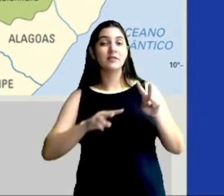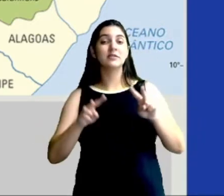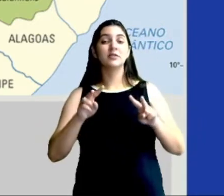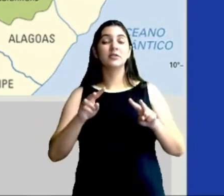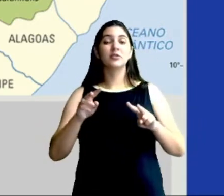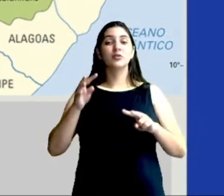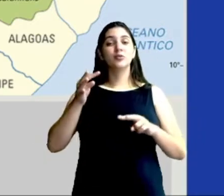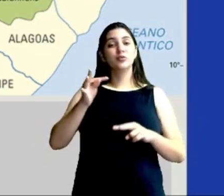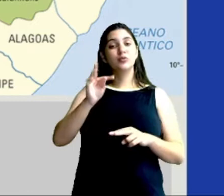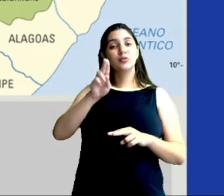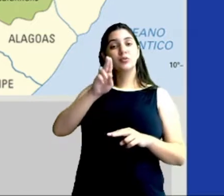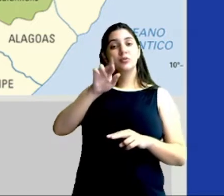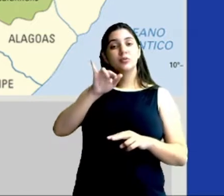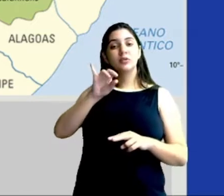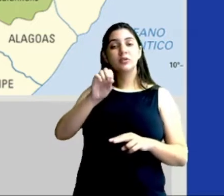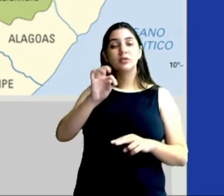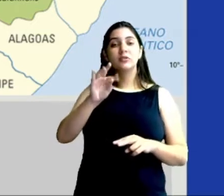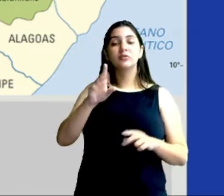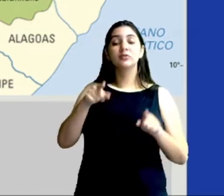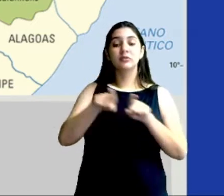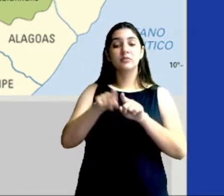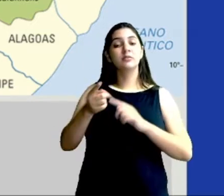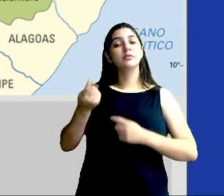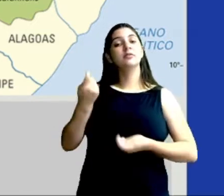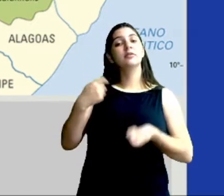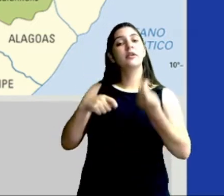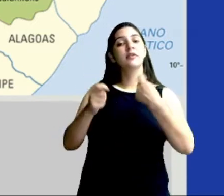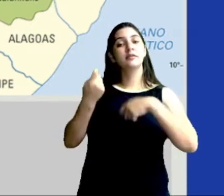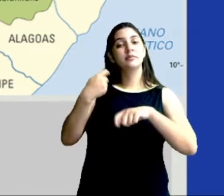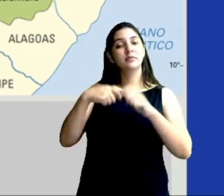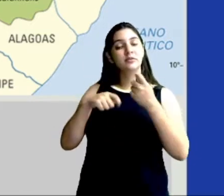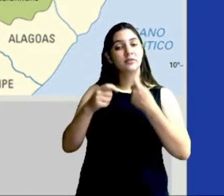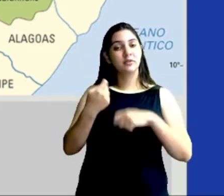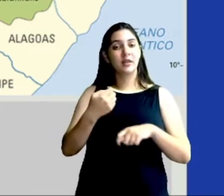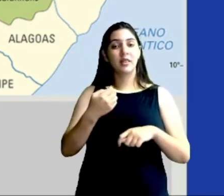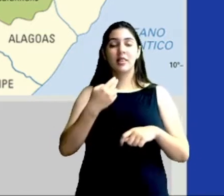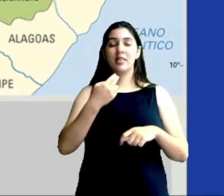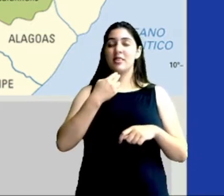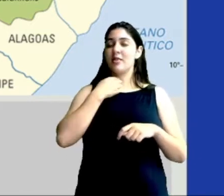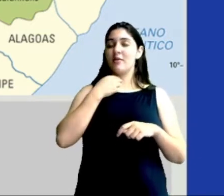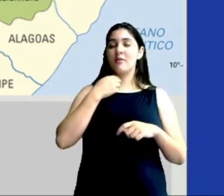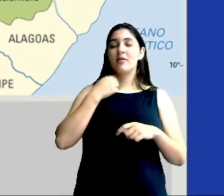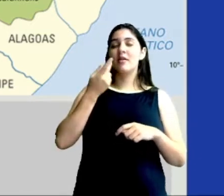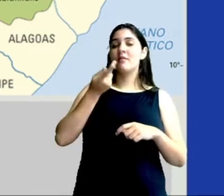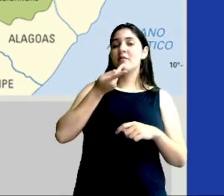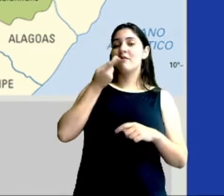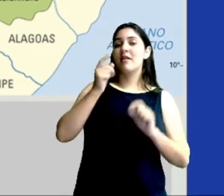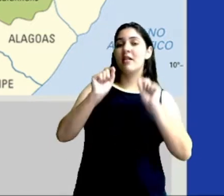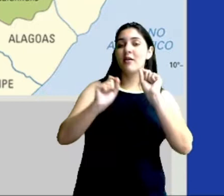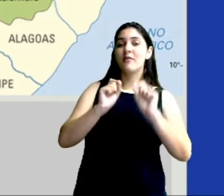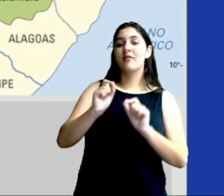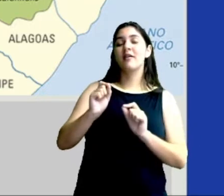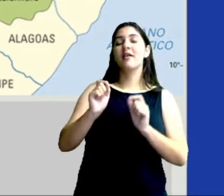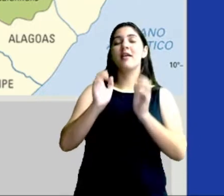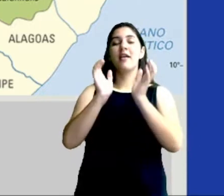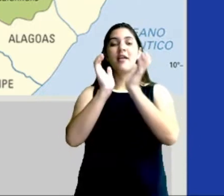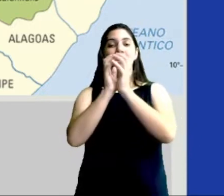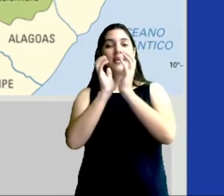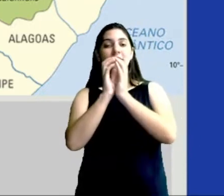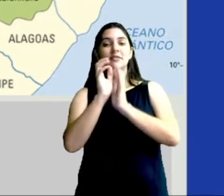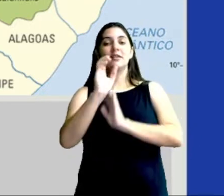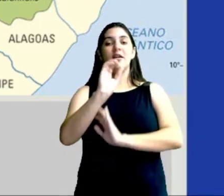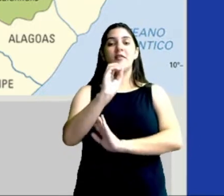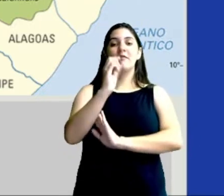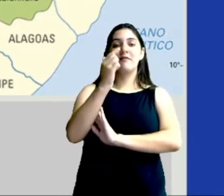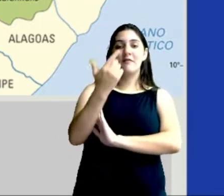de vista administrativo. A gente não pode deixar de falar de Recife, Olinda, Jaboatão dos